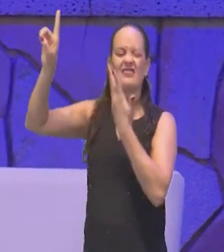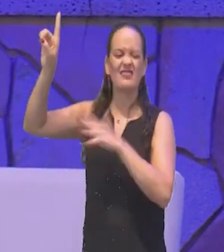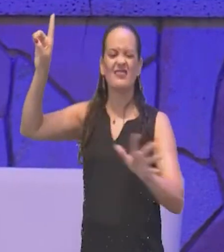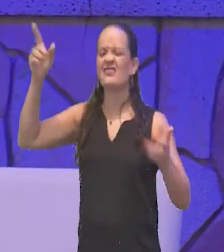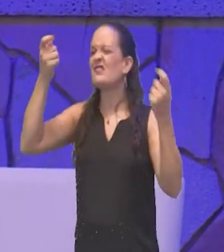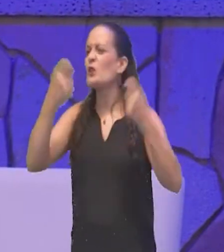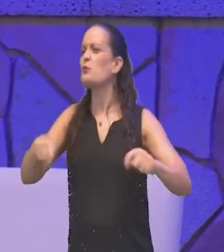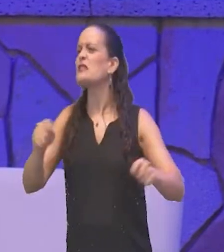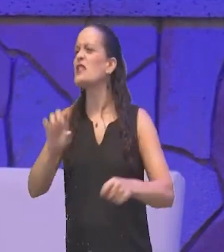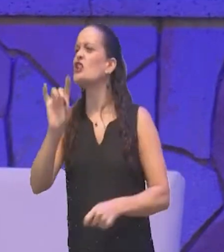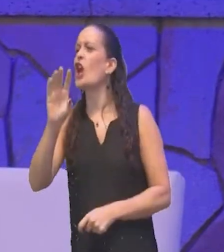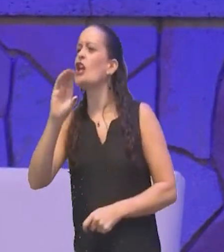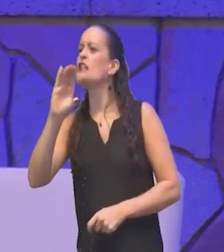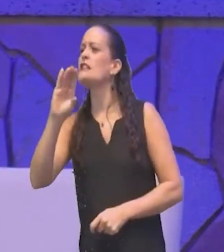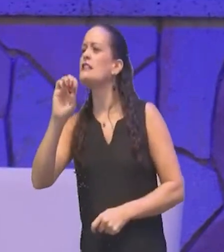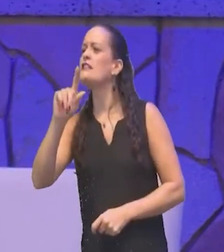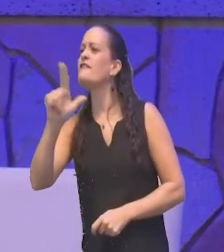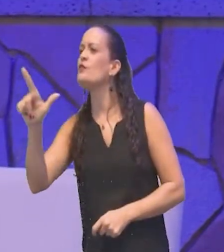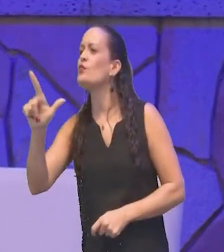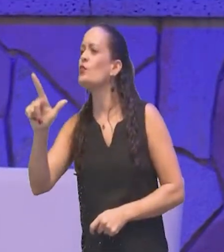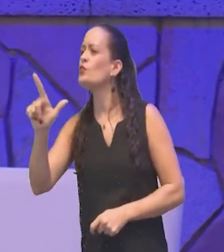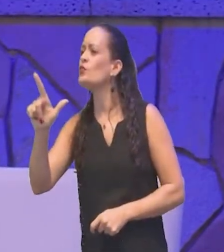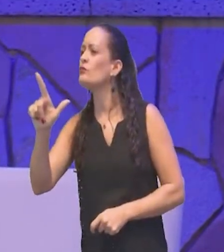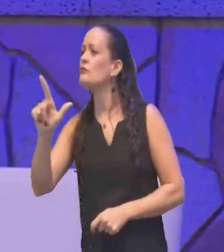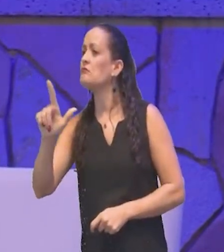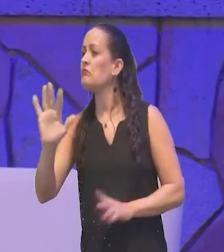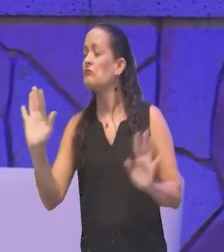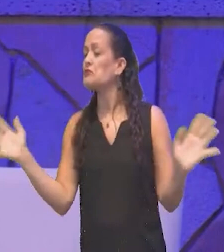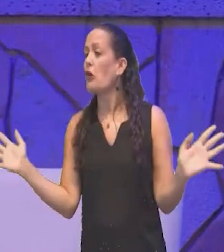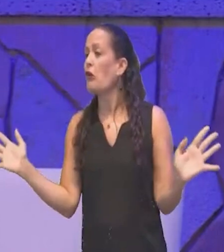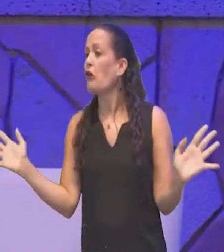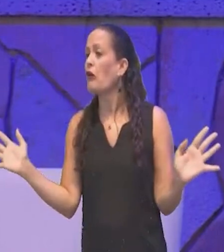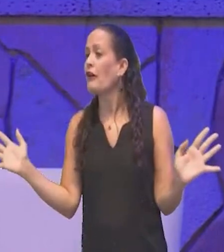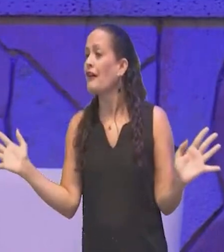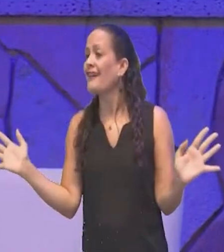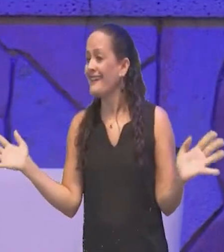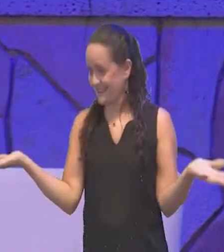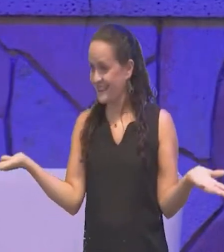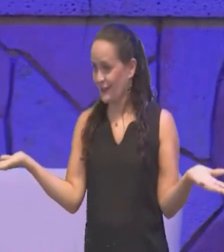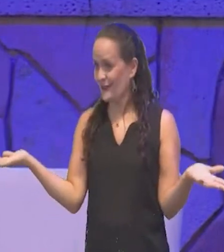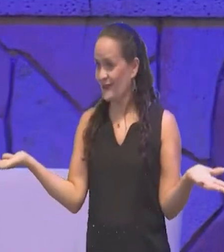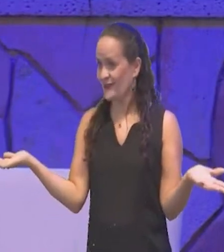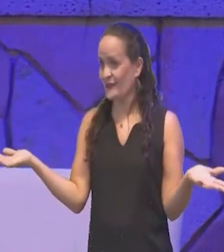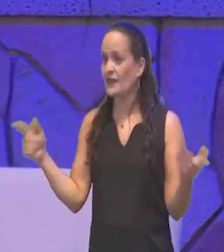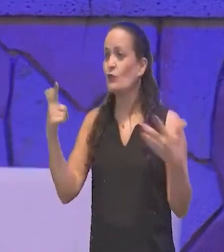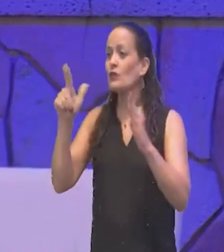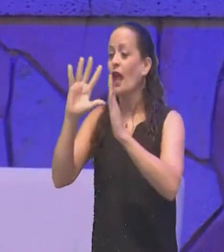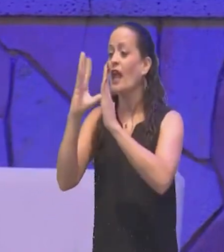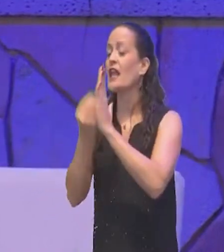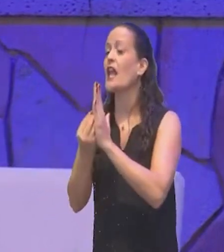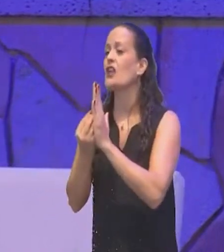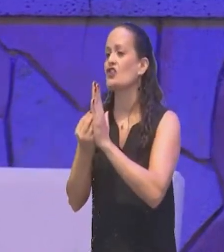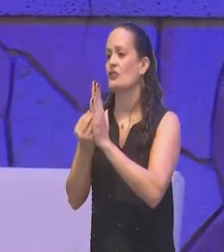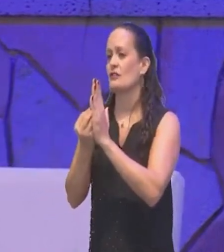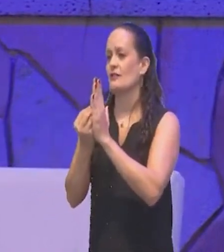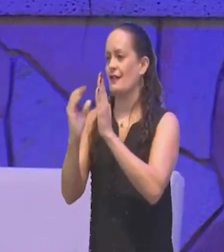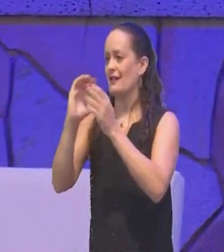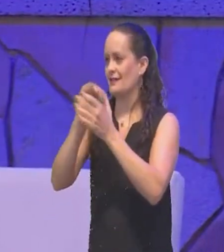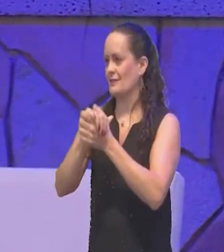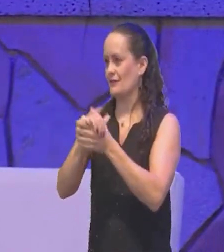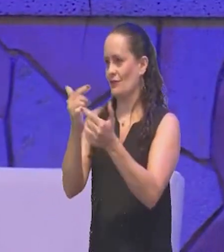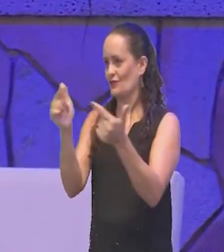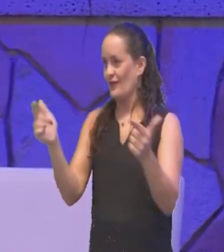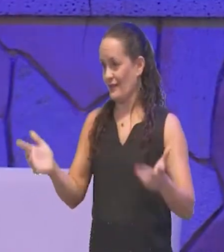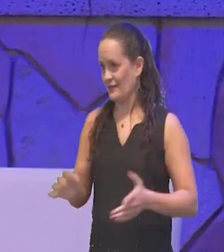Deus sobre o lar, sobre o casamento, sobre a família. E uma outra característica que se manifesta de maneira importante neste tempo para